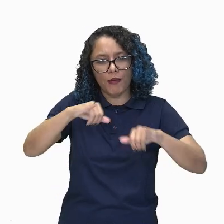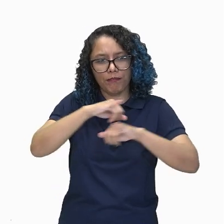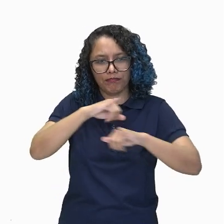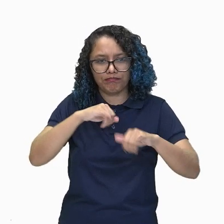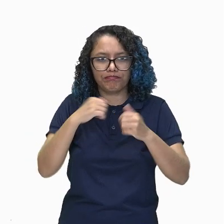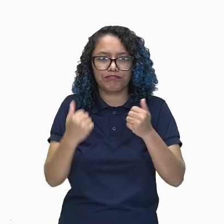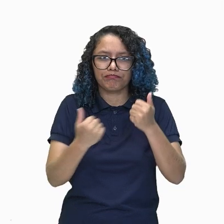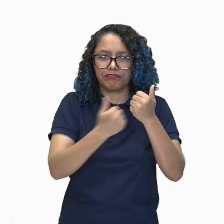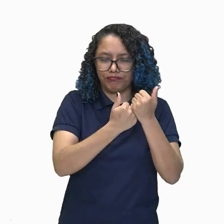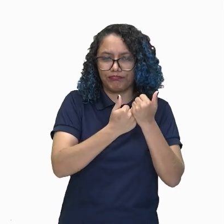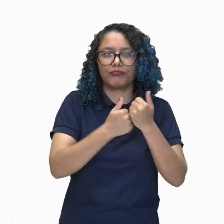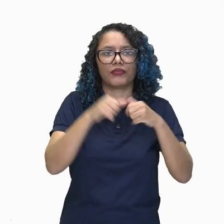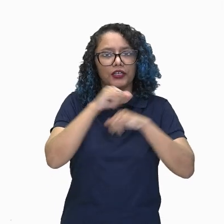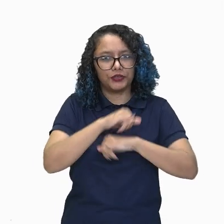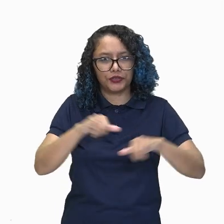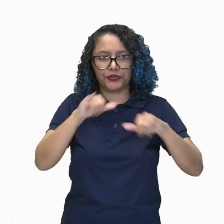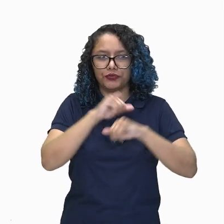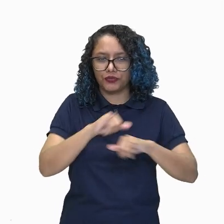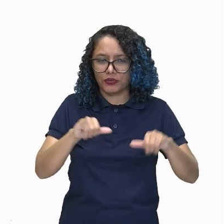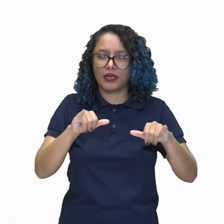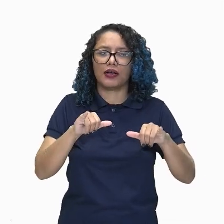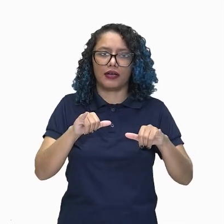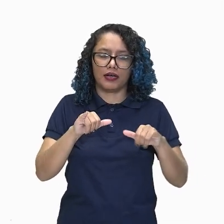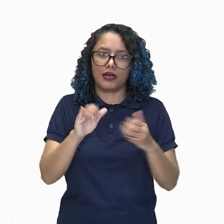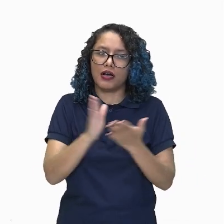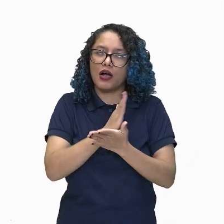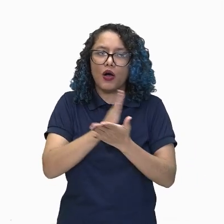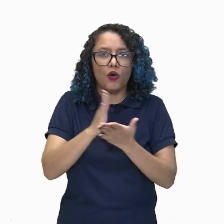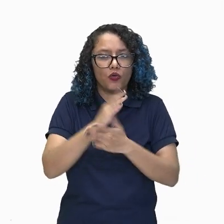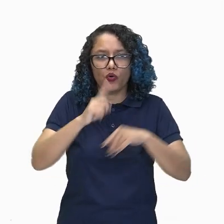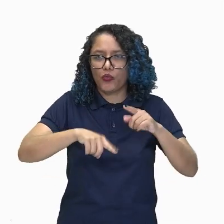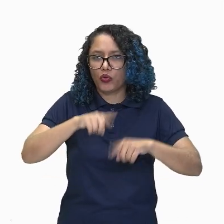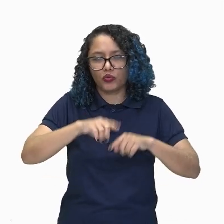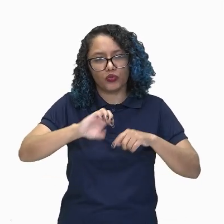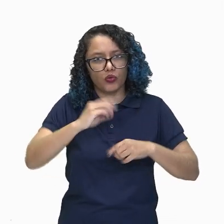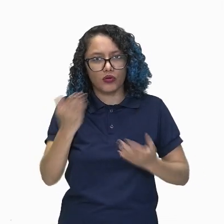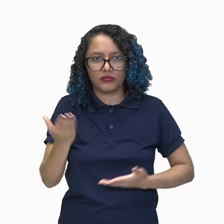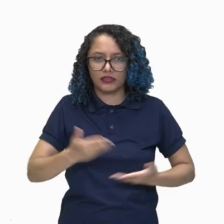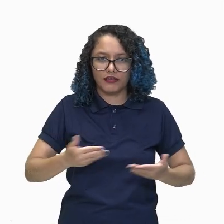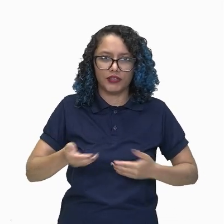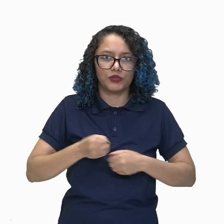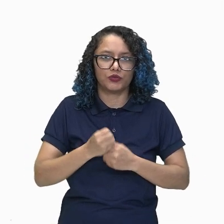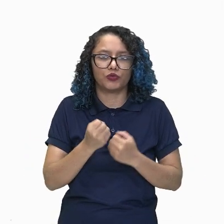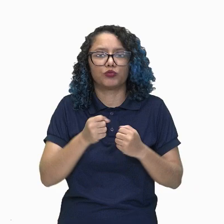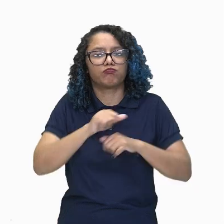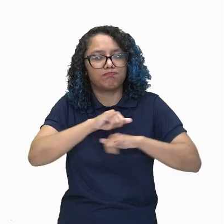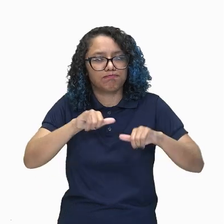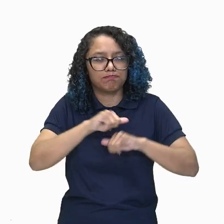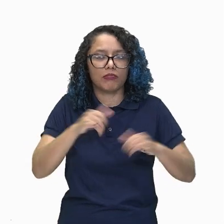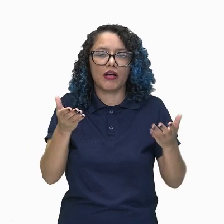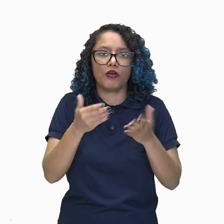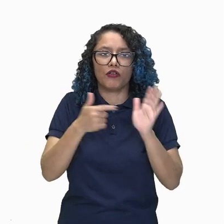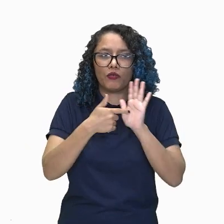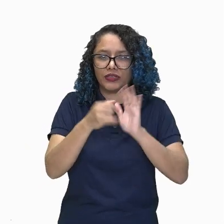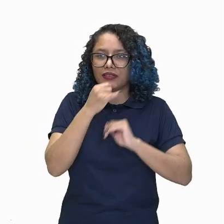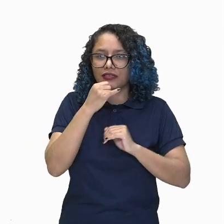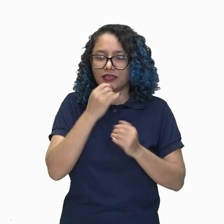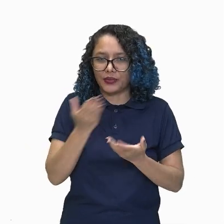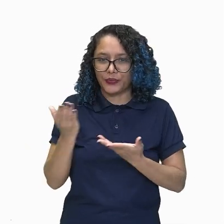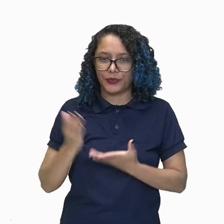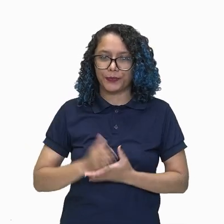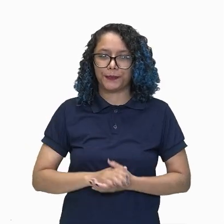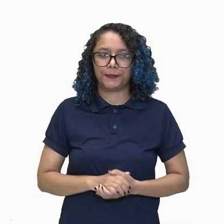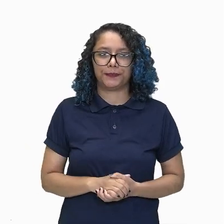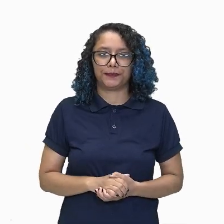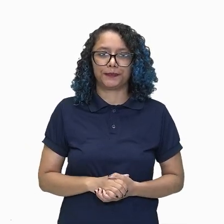suporte, né, para publicar determinado produto ou serviço. E aí a gente vai ver agora um exemplo